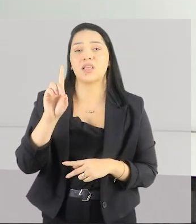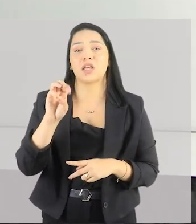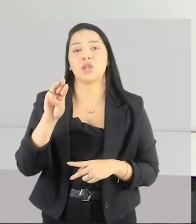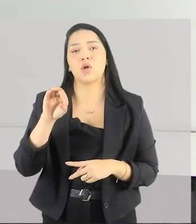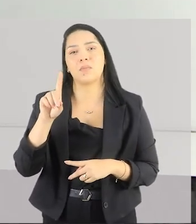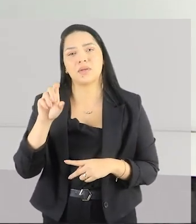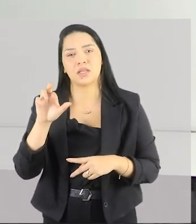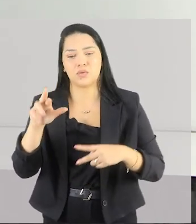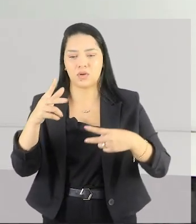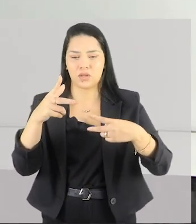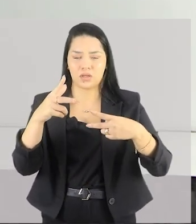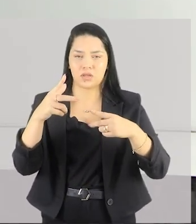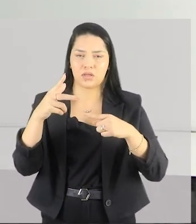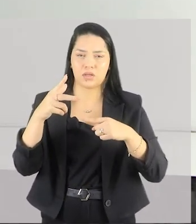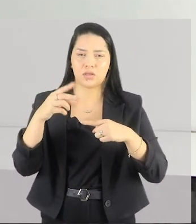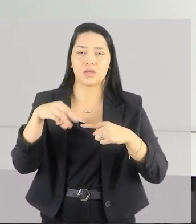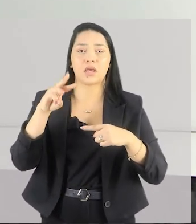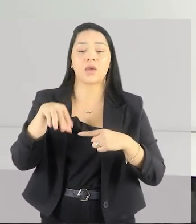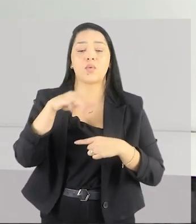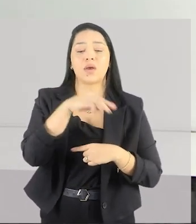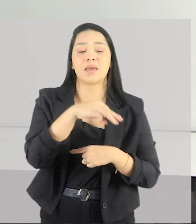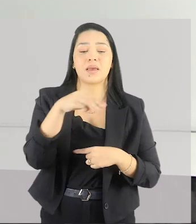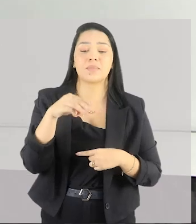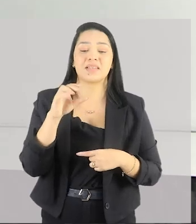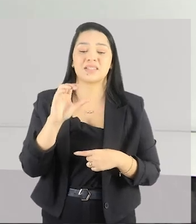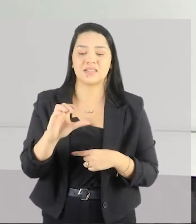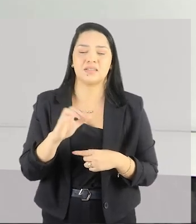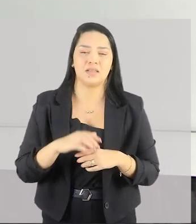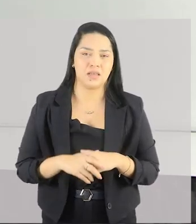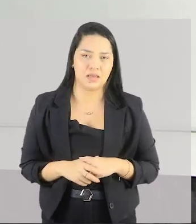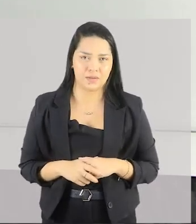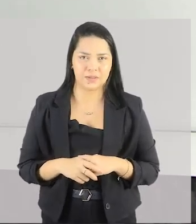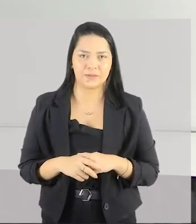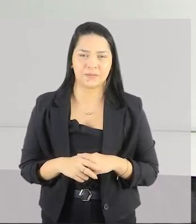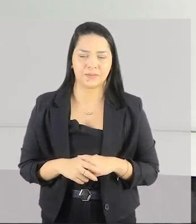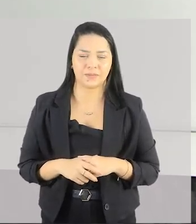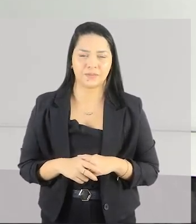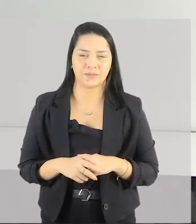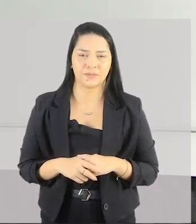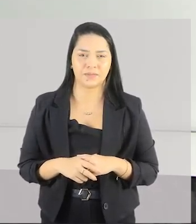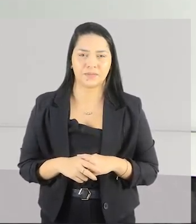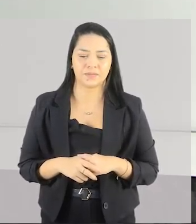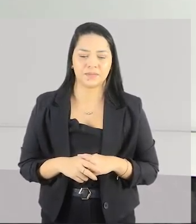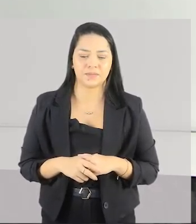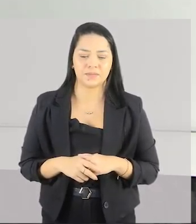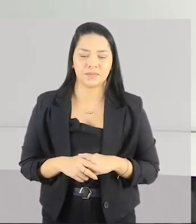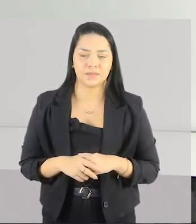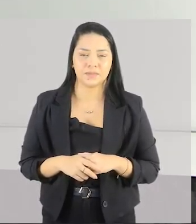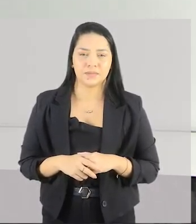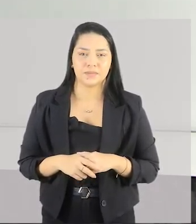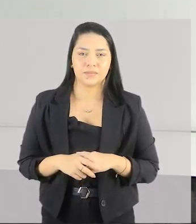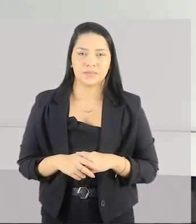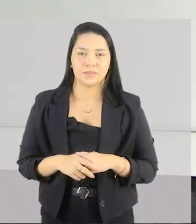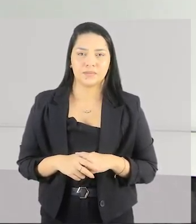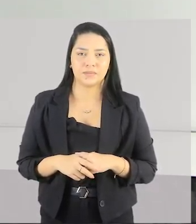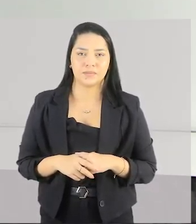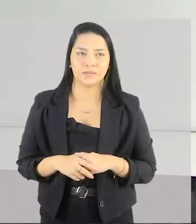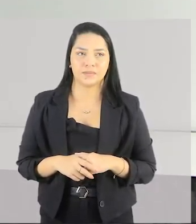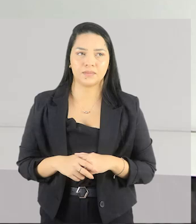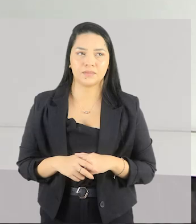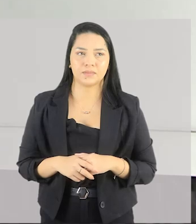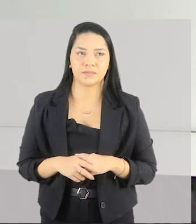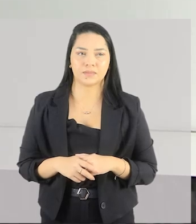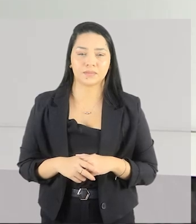tá? Então eu vou ter que tirar agora quem? O MMC, mínimo múltiplo comum. Bem